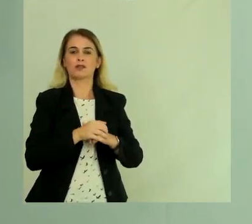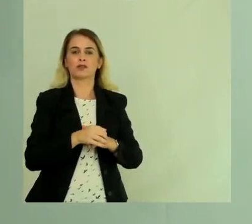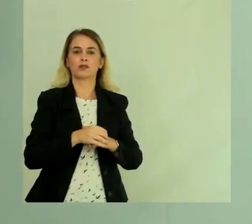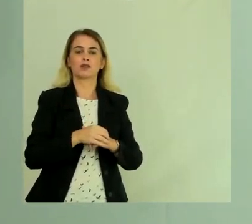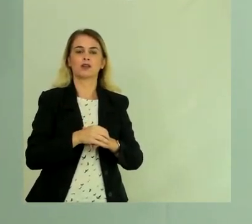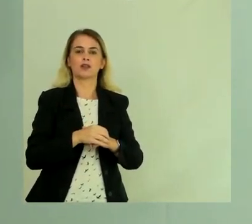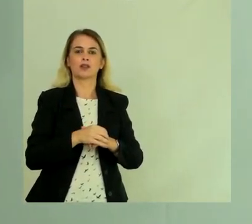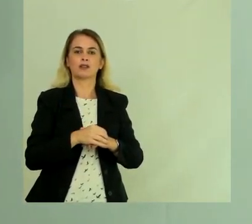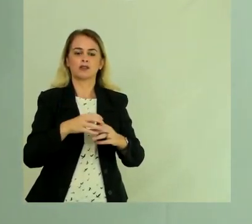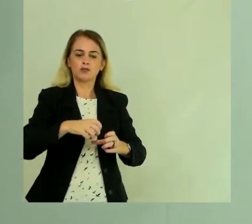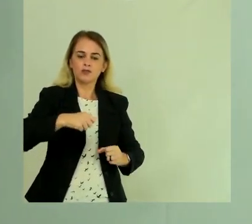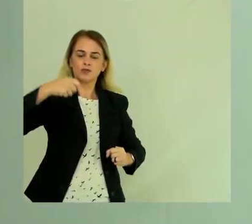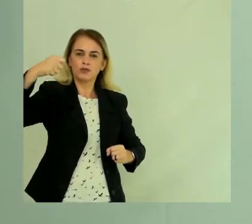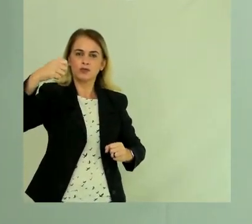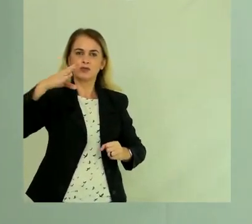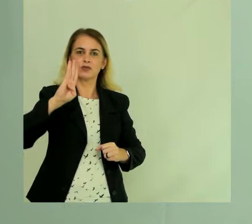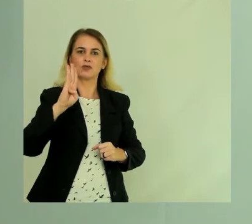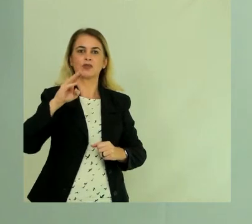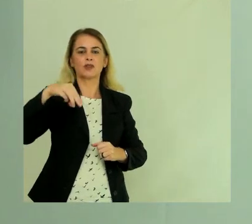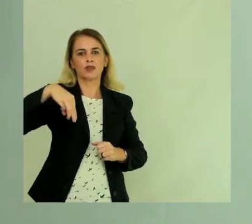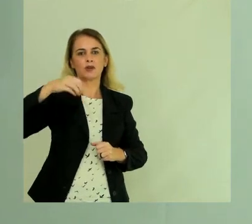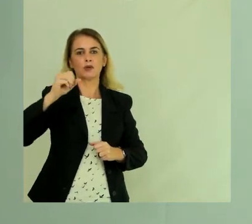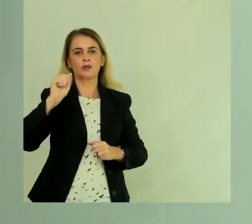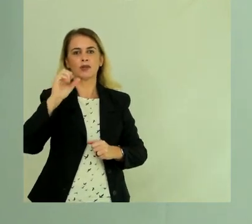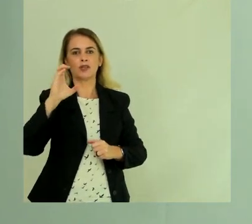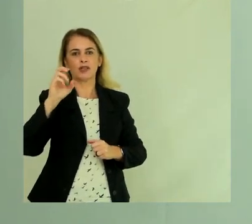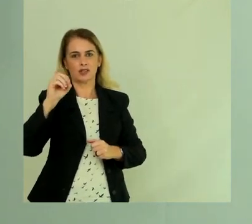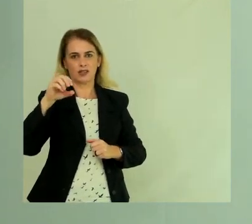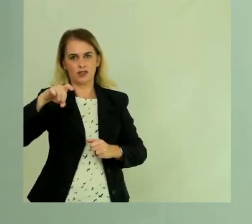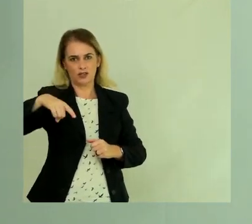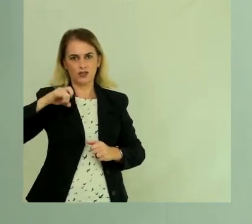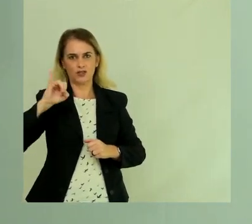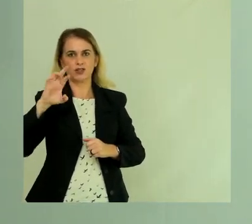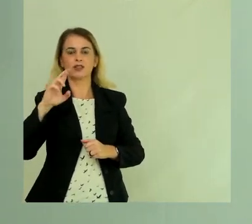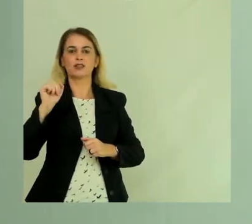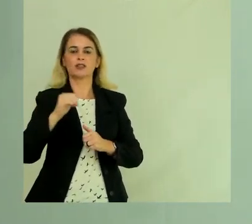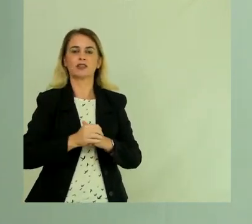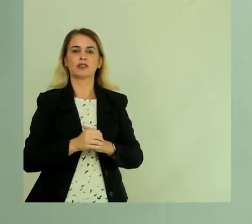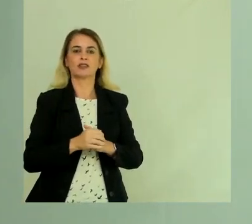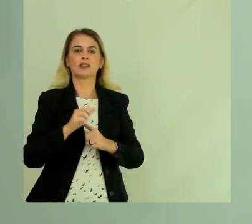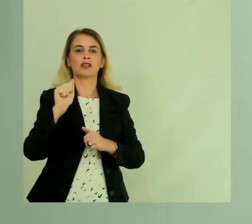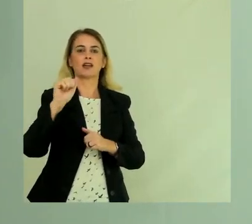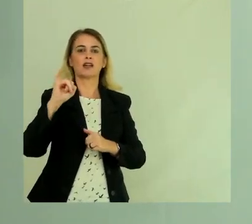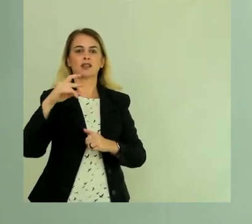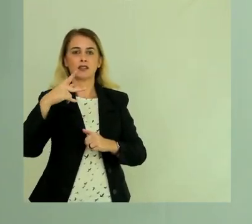Nordeste, aipim no Rio, né, e mandioca em Minas. A Libras também